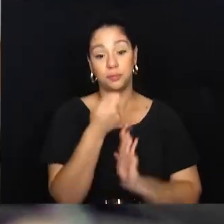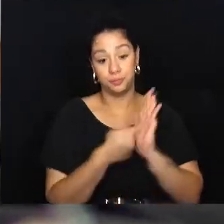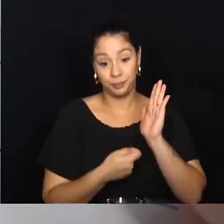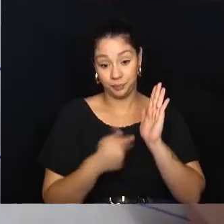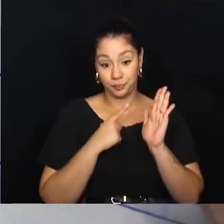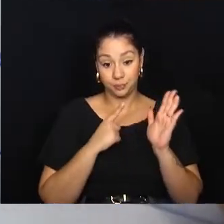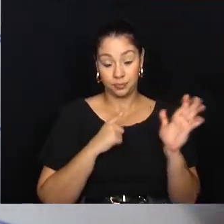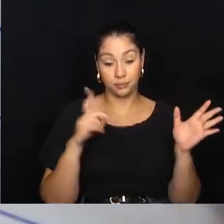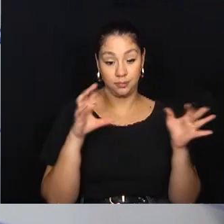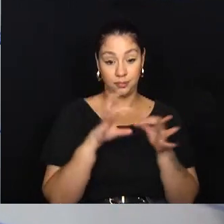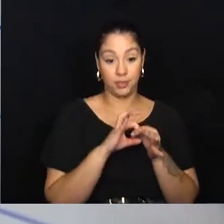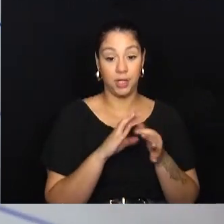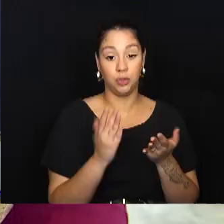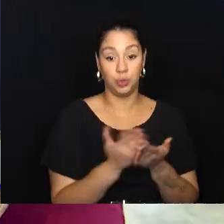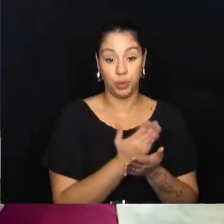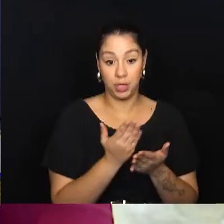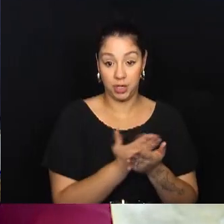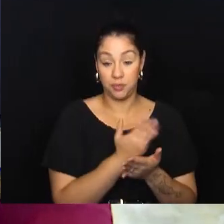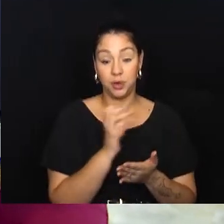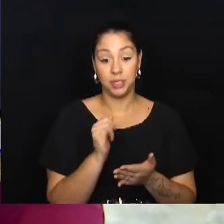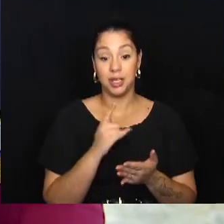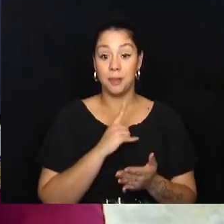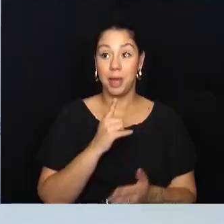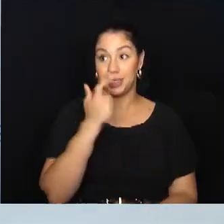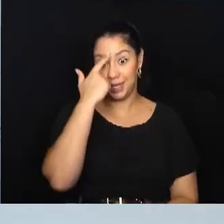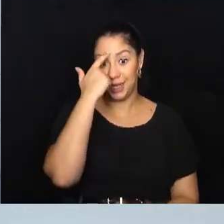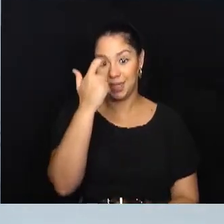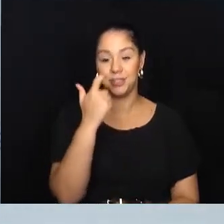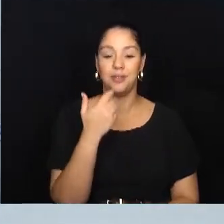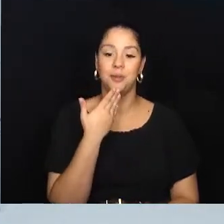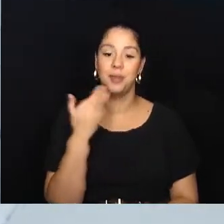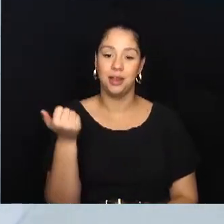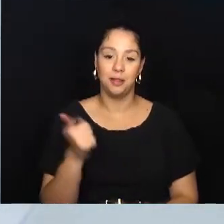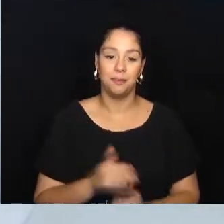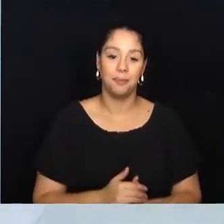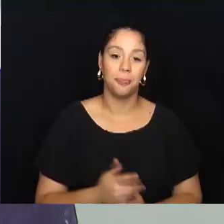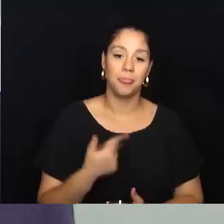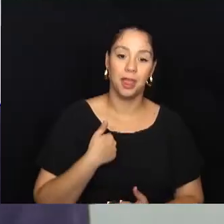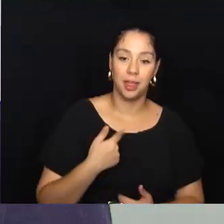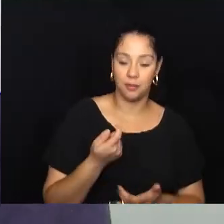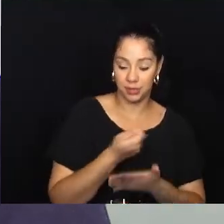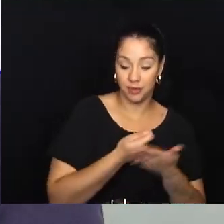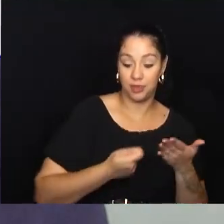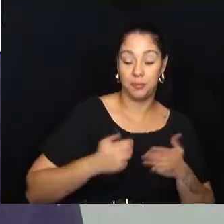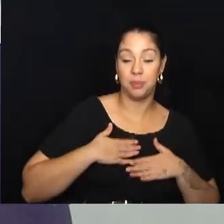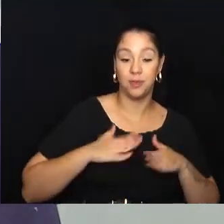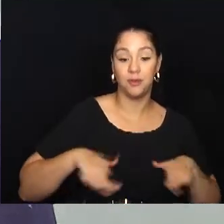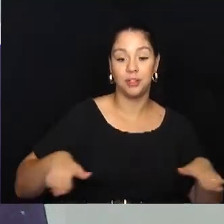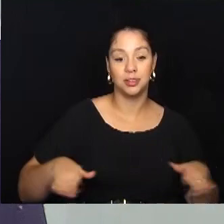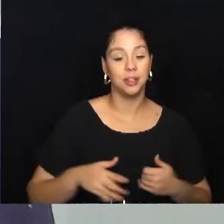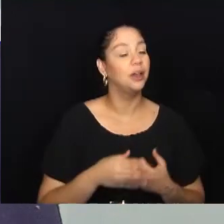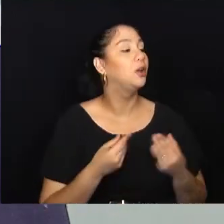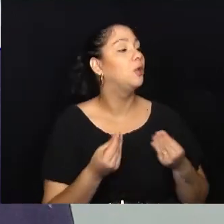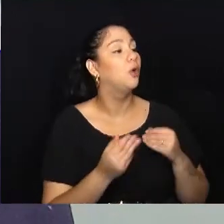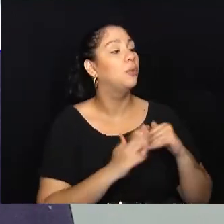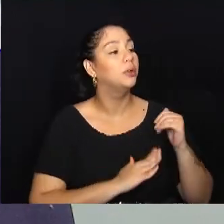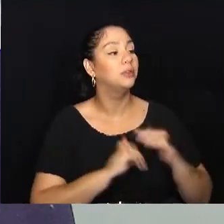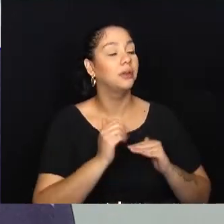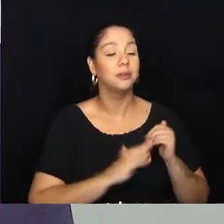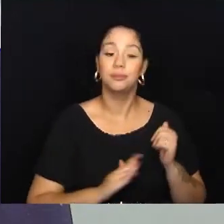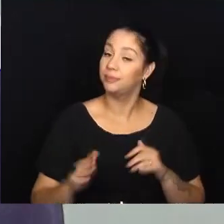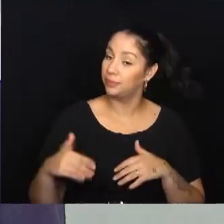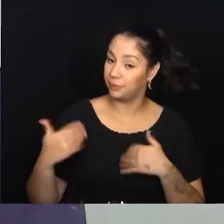Os textos farão parte de um livro. Por isso, quanto maior criatividade, melhor. Escrevi sobre a minha infância. Como foi o